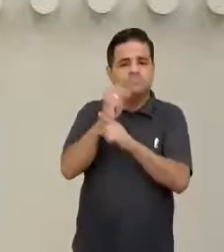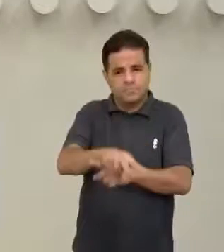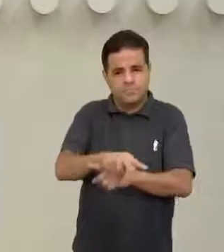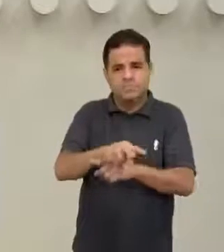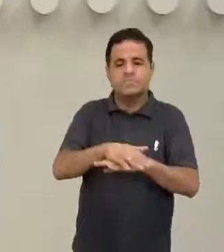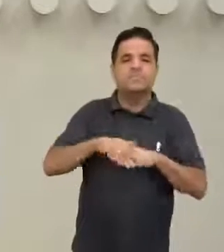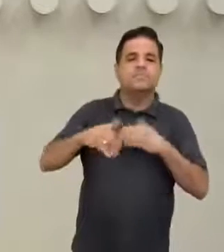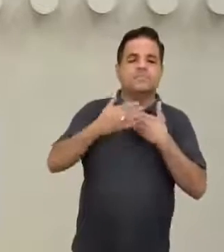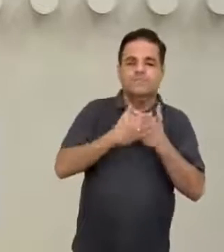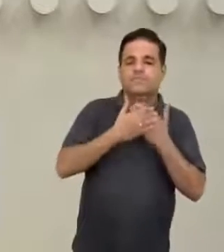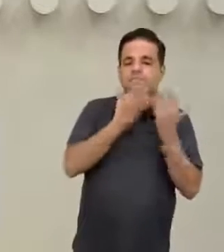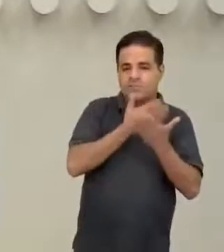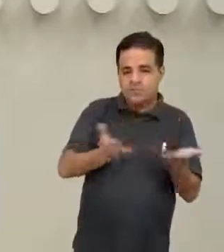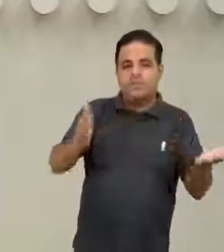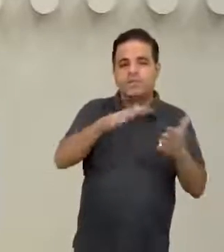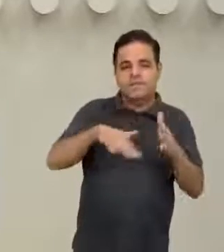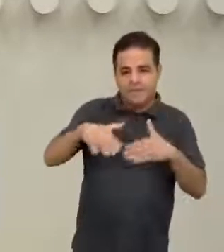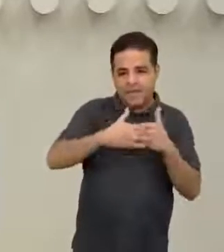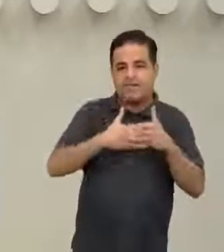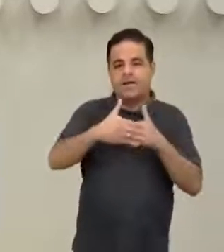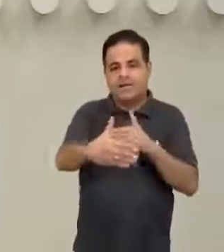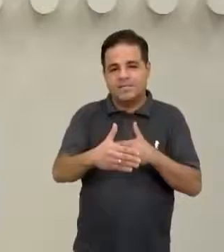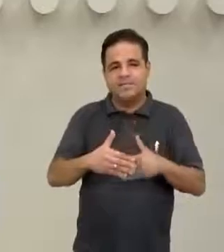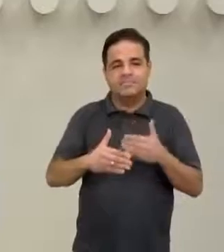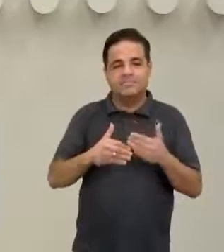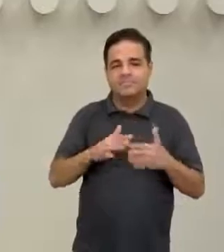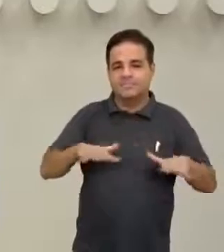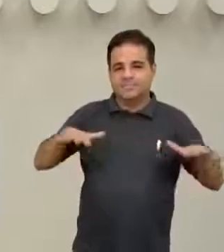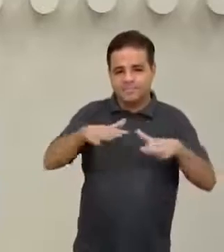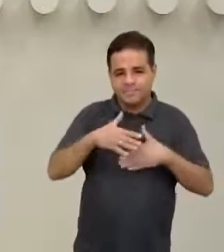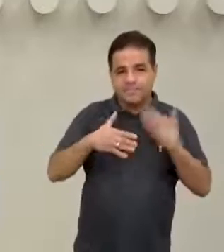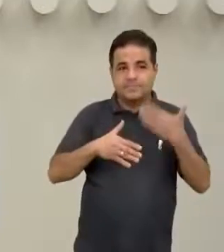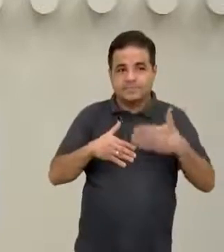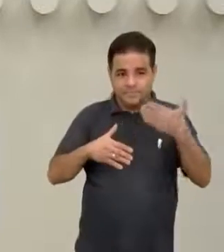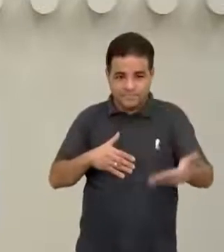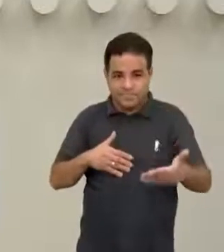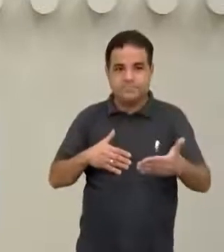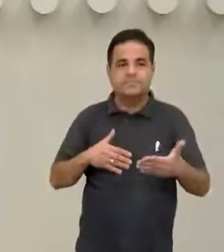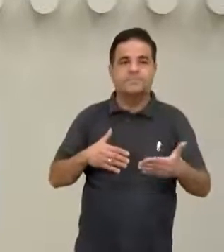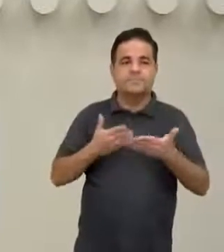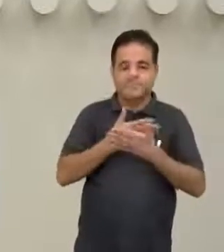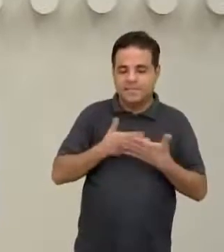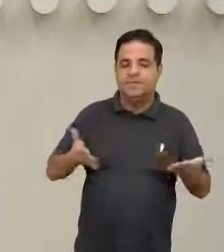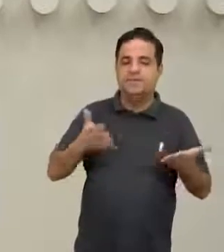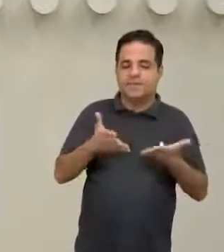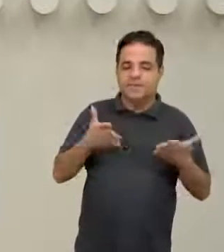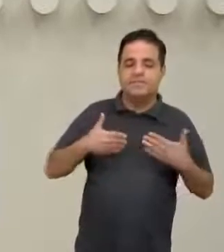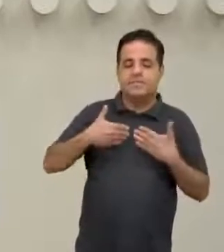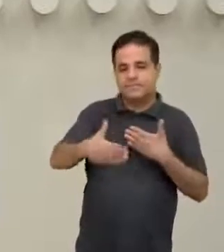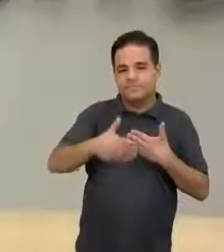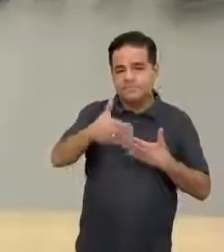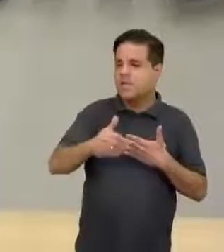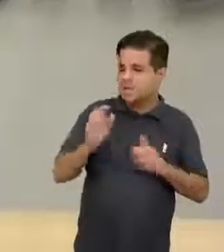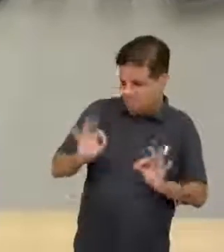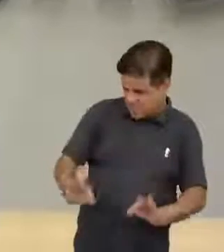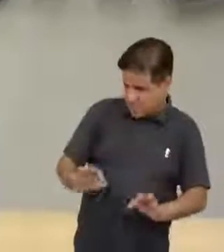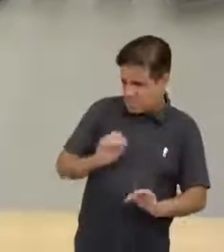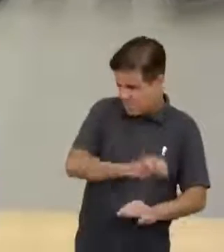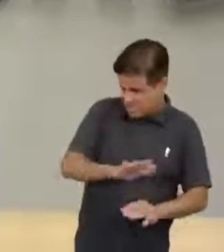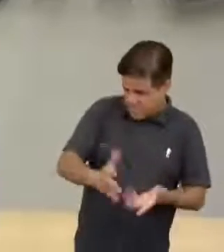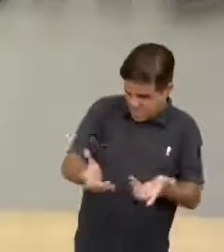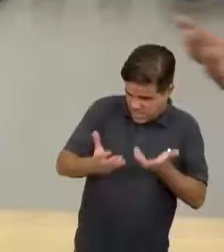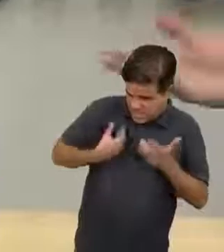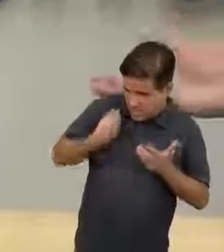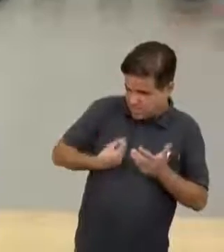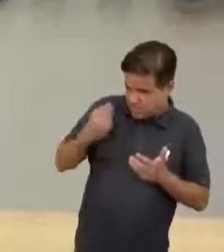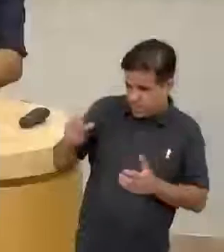filho numa escolinha de futebol porque eu quero que ele, com 5 anos, já saia um profissional que vai jogar no Real Madrid, no Barcelona. Nossa, mas será que é isso que a criança quer para a